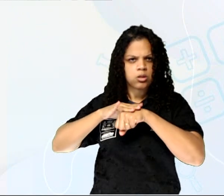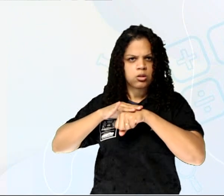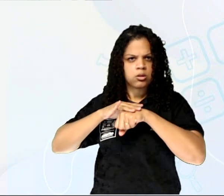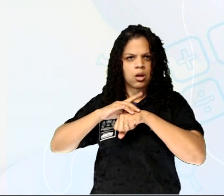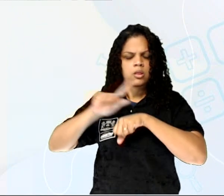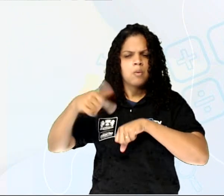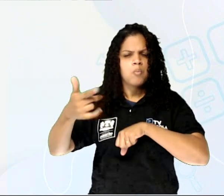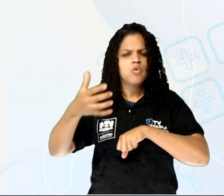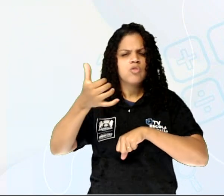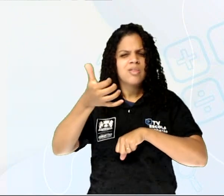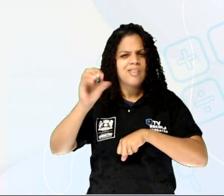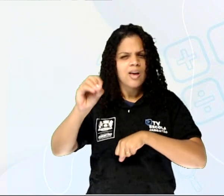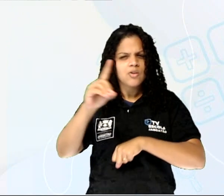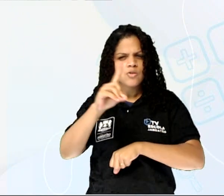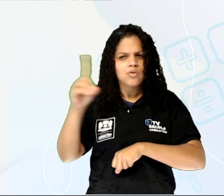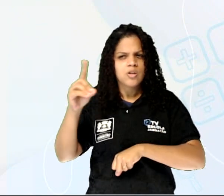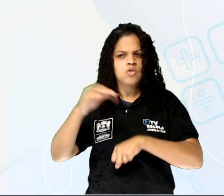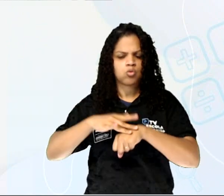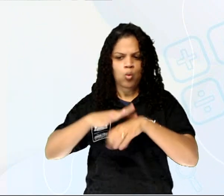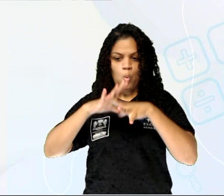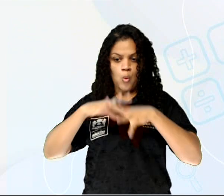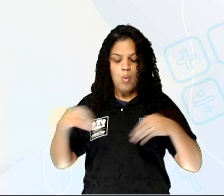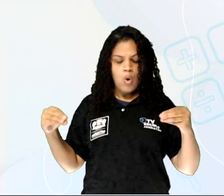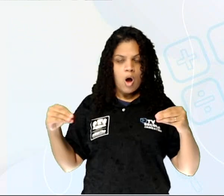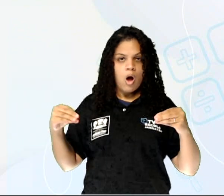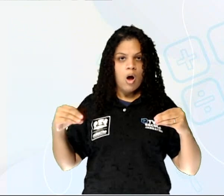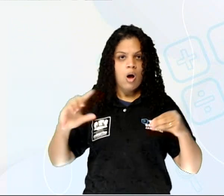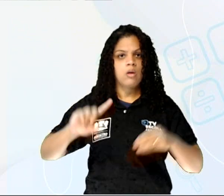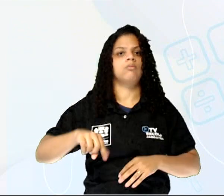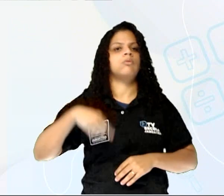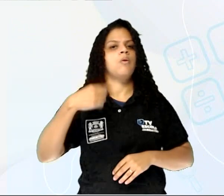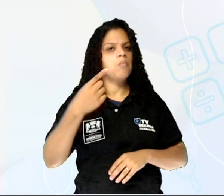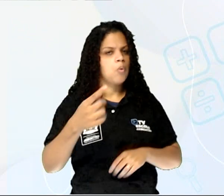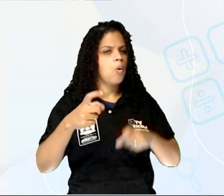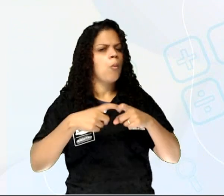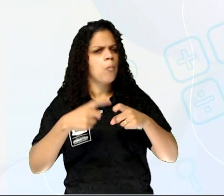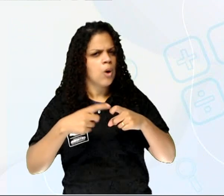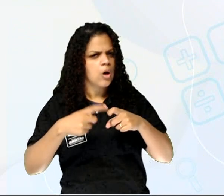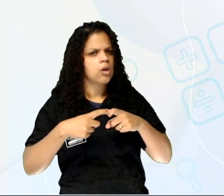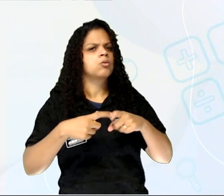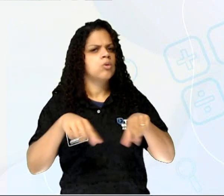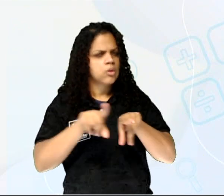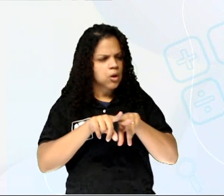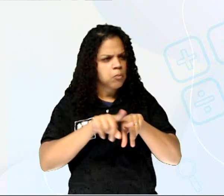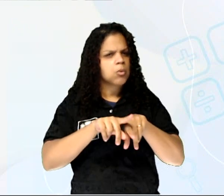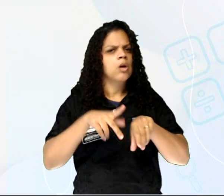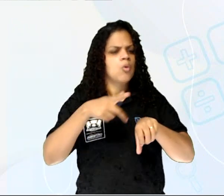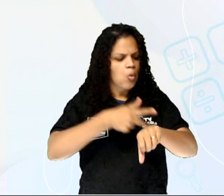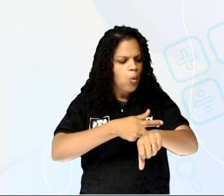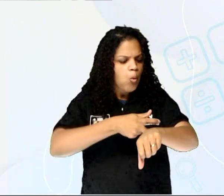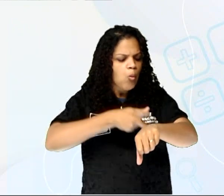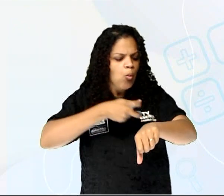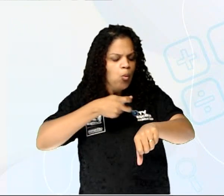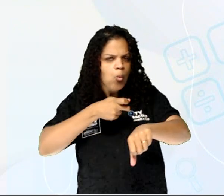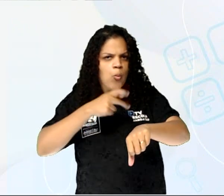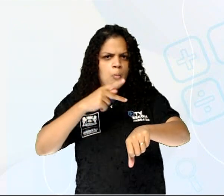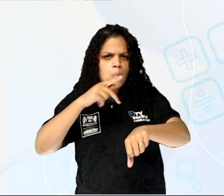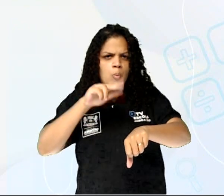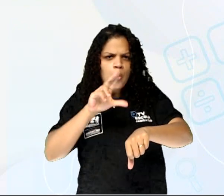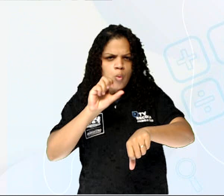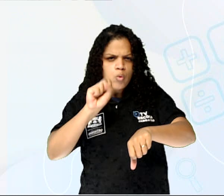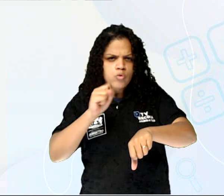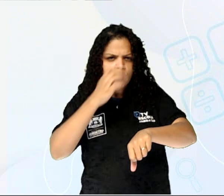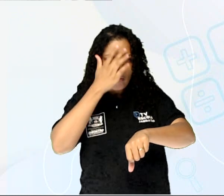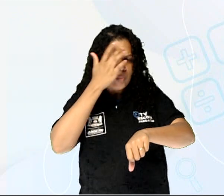curado. Posteriormente, o médico Jenner inoculou em Phillips pus de uma pessoa com varíola